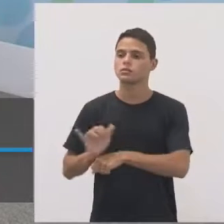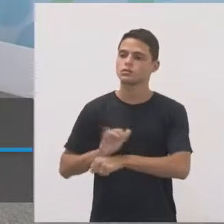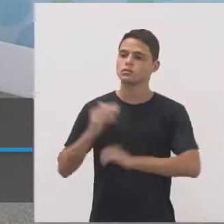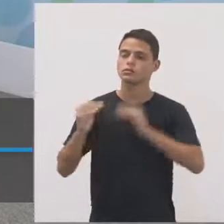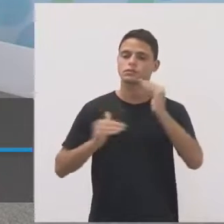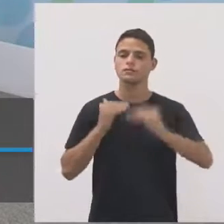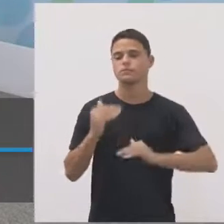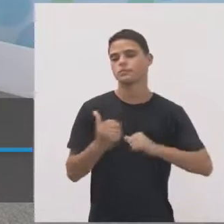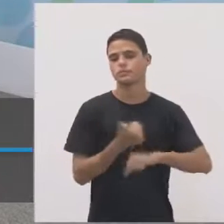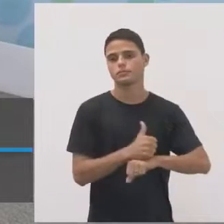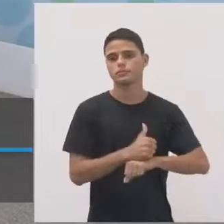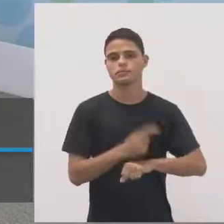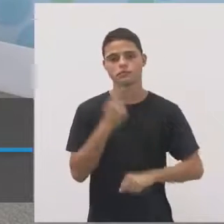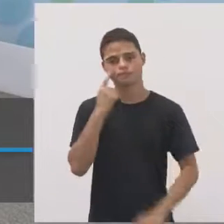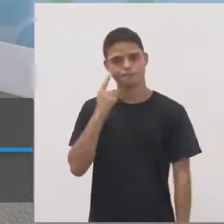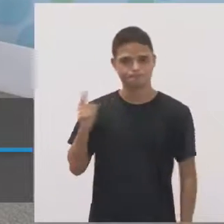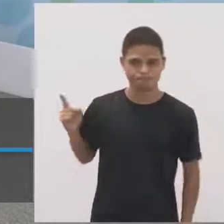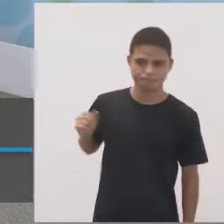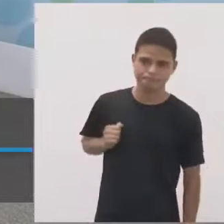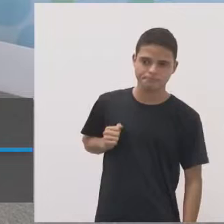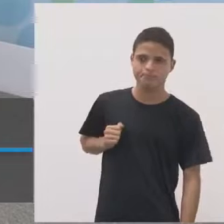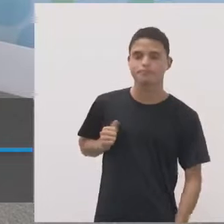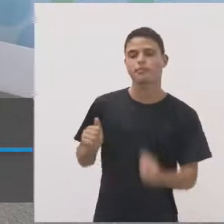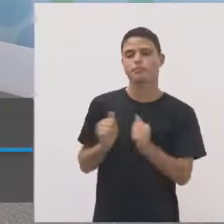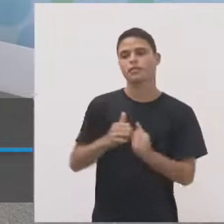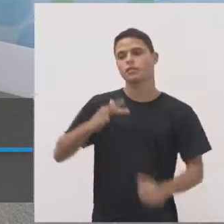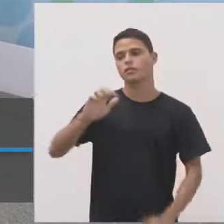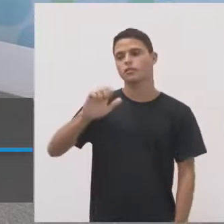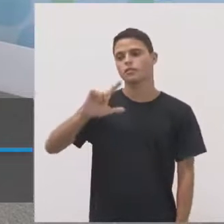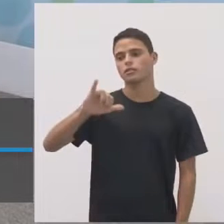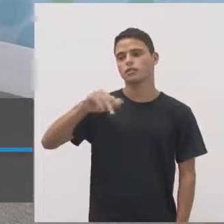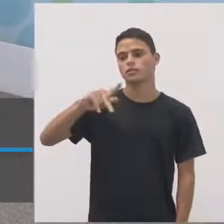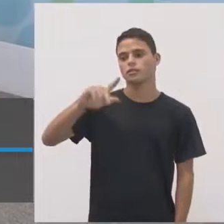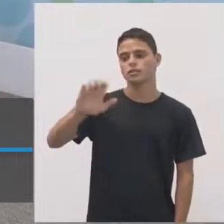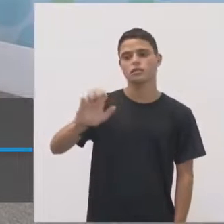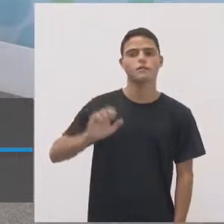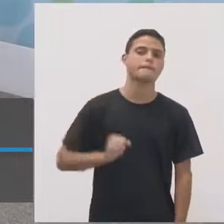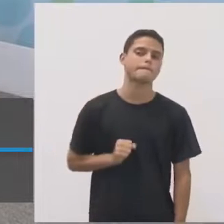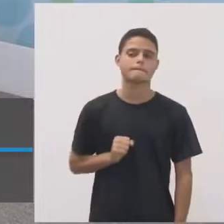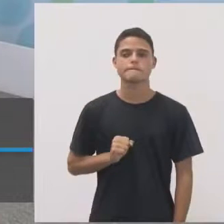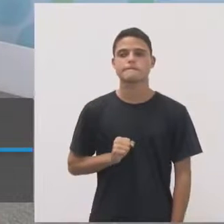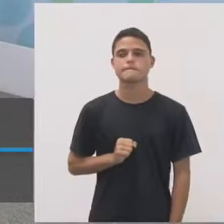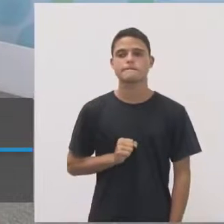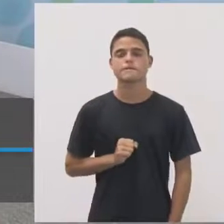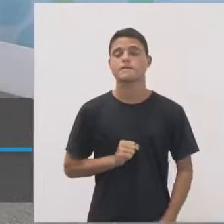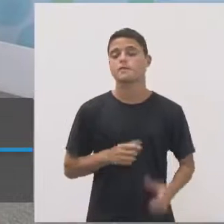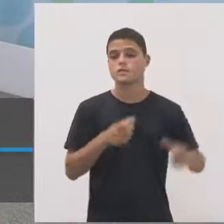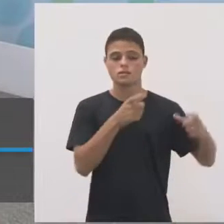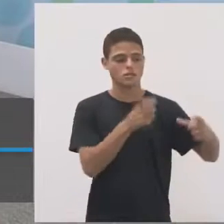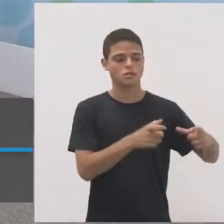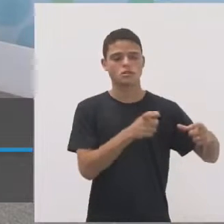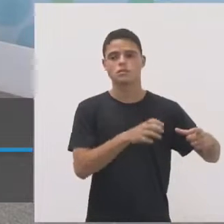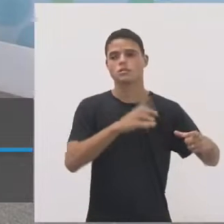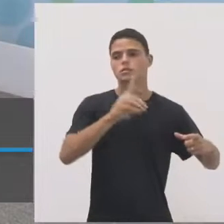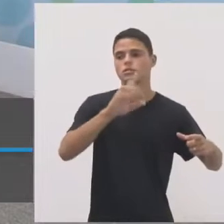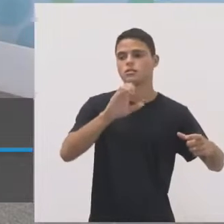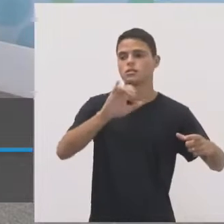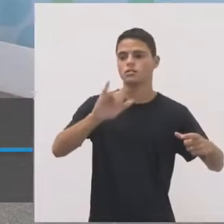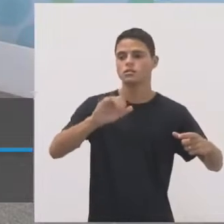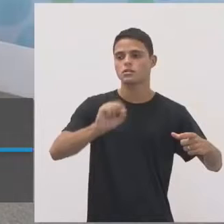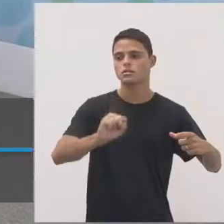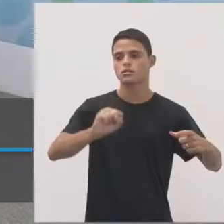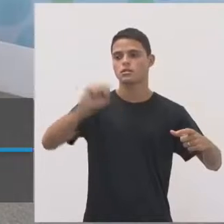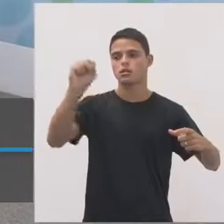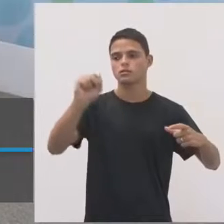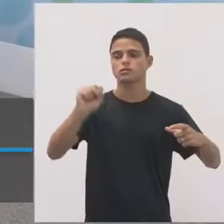Profissional. Então, vocês estão vendo aqui que estou eu aqui junto com o Felipe Magatti é lá da DE Centro-Sul, né? Ele é diretor